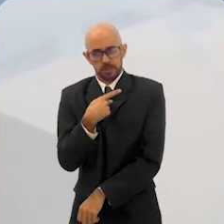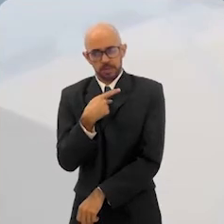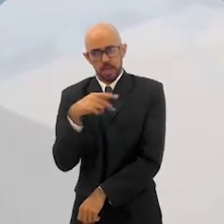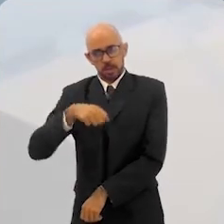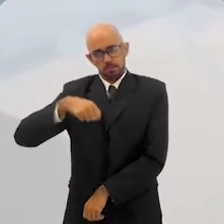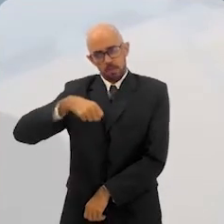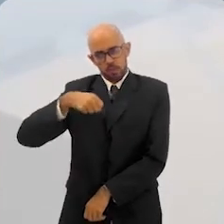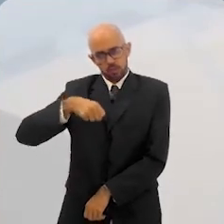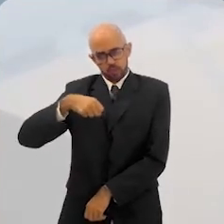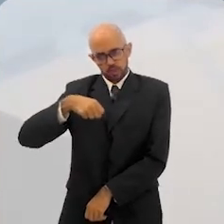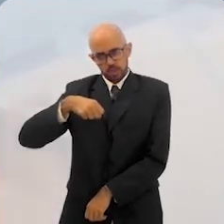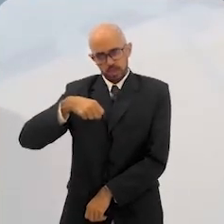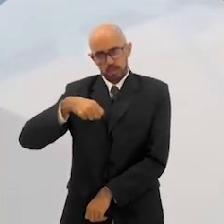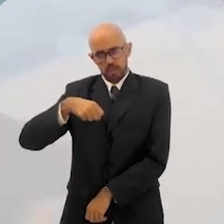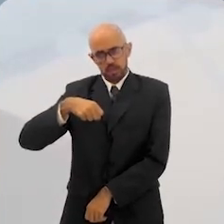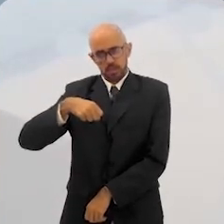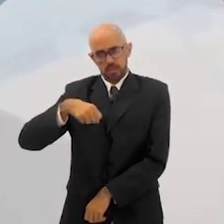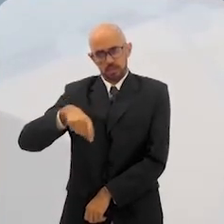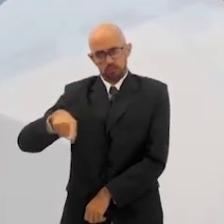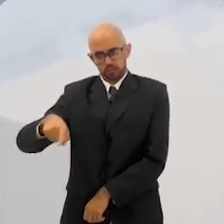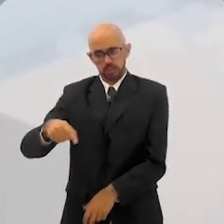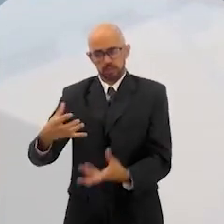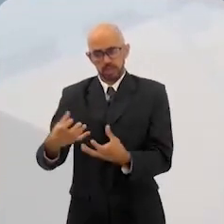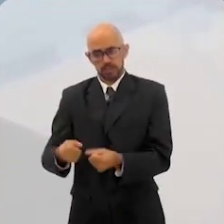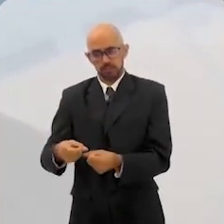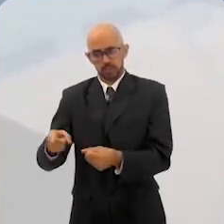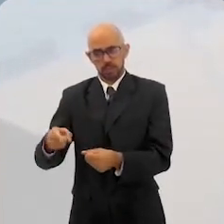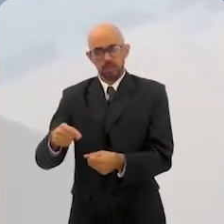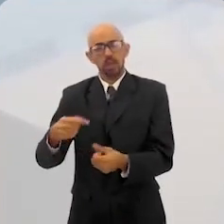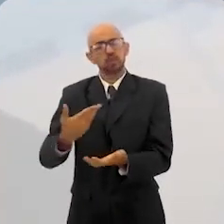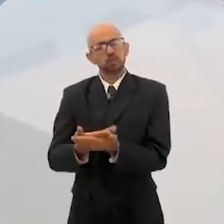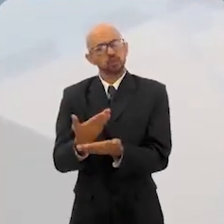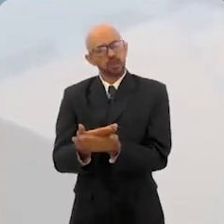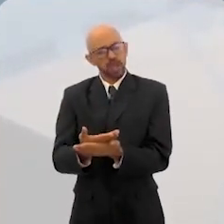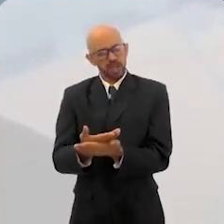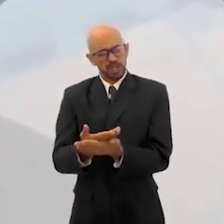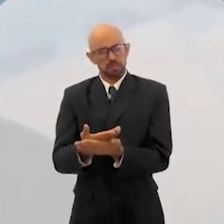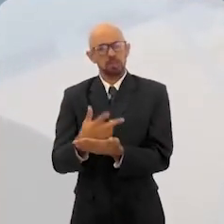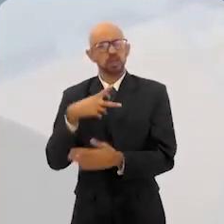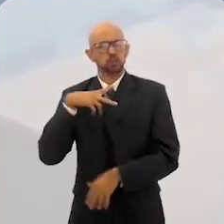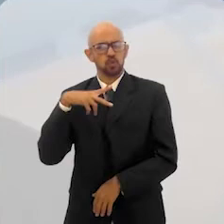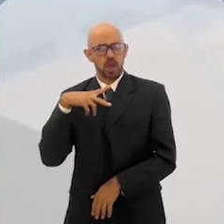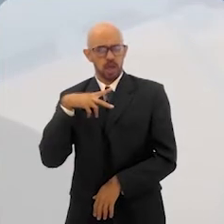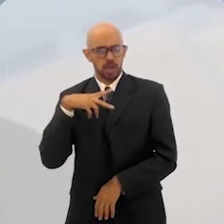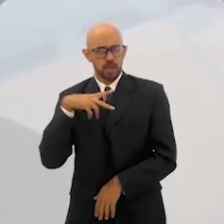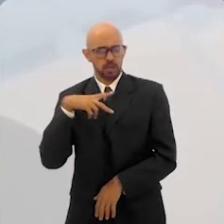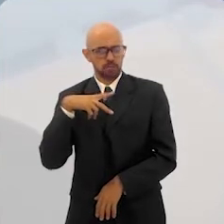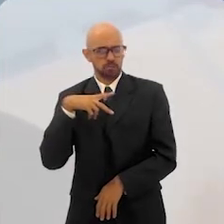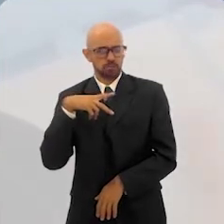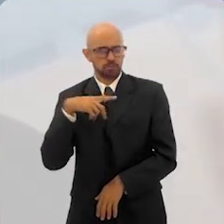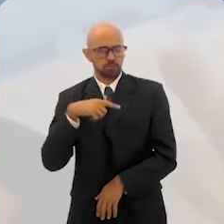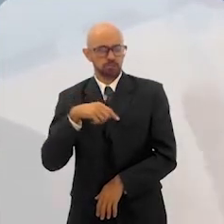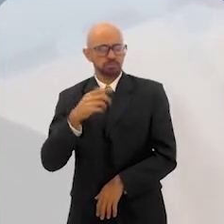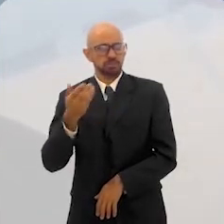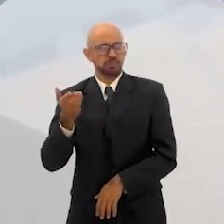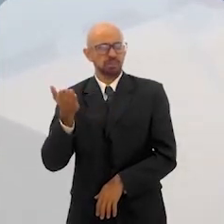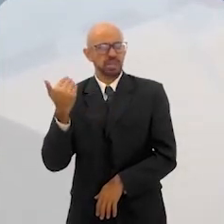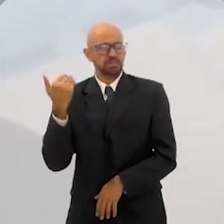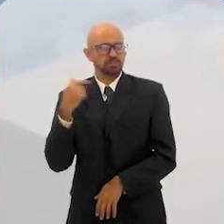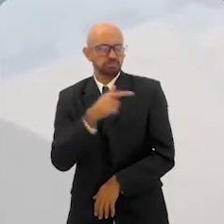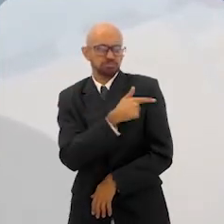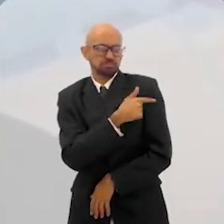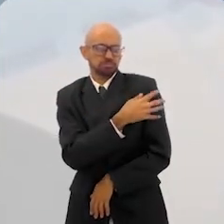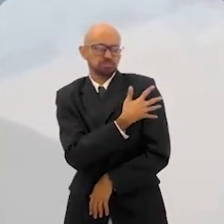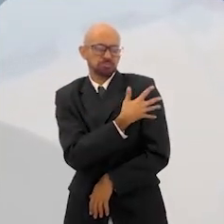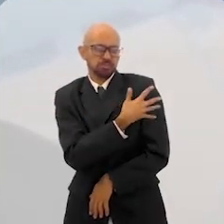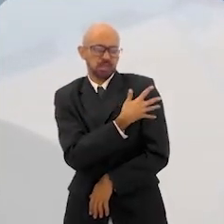a bolsa que você recebe, que eu estudei em uma escola particular, eu estudei em uma escola pública no início do. Na época do primário, né, que hoje é os